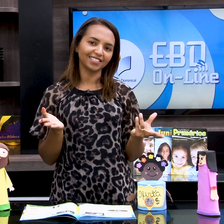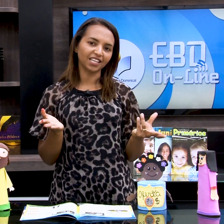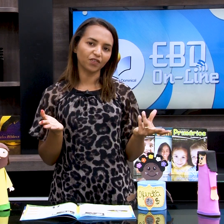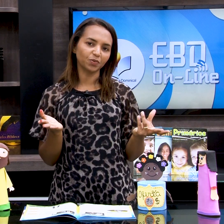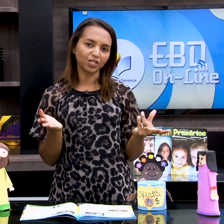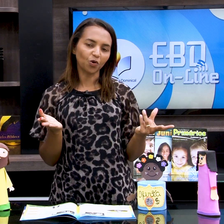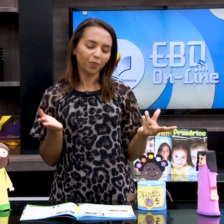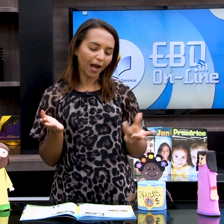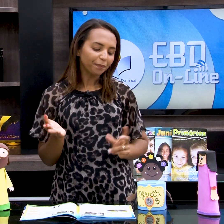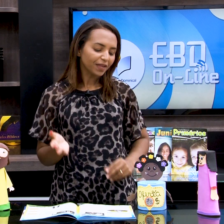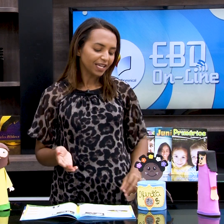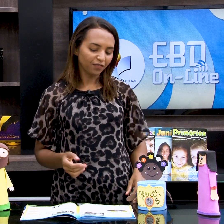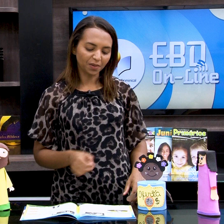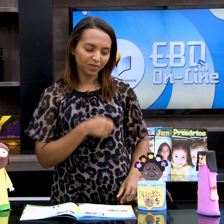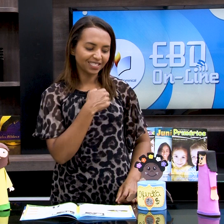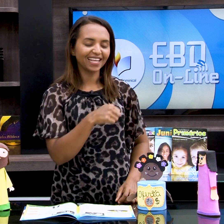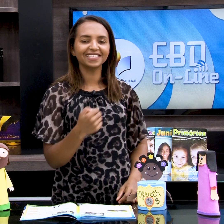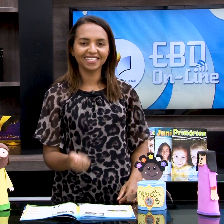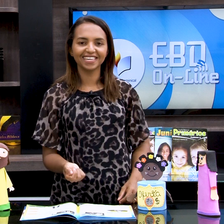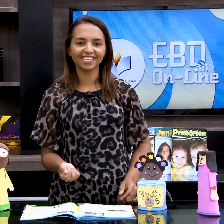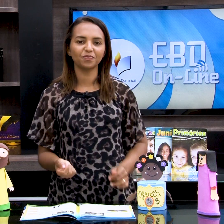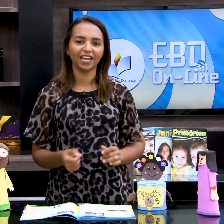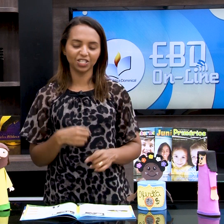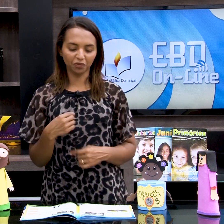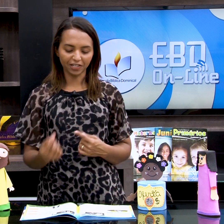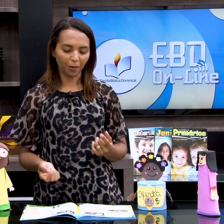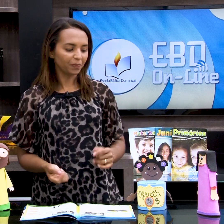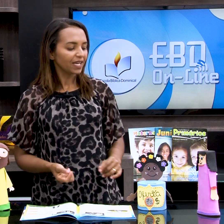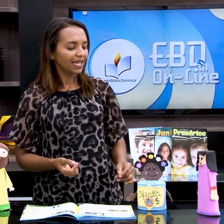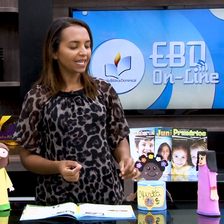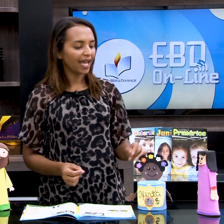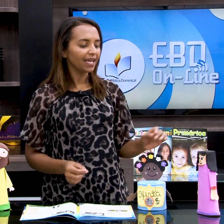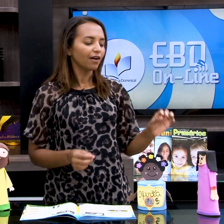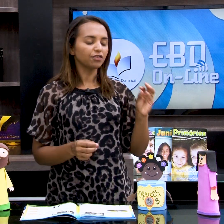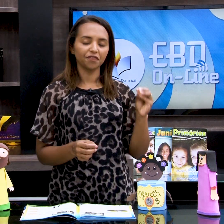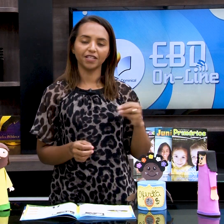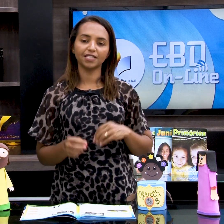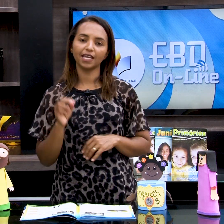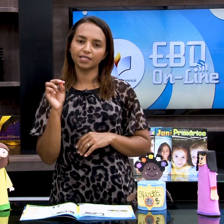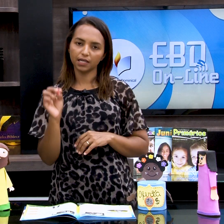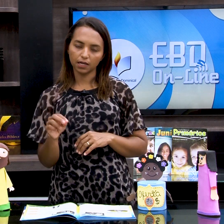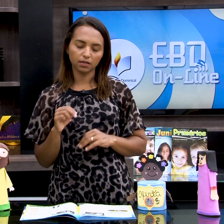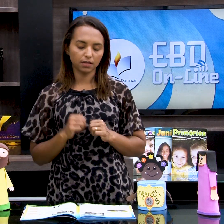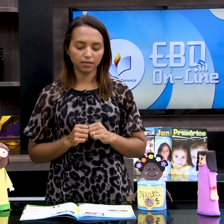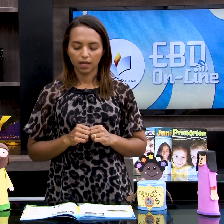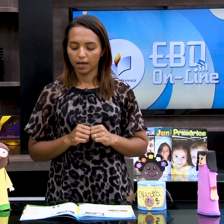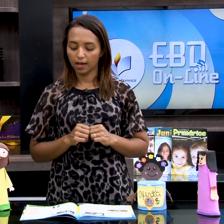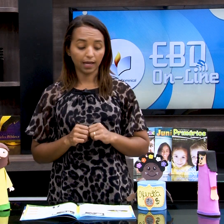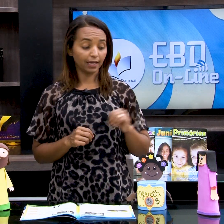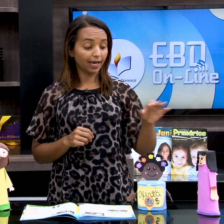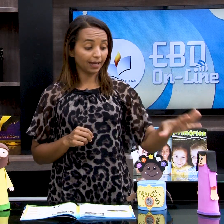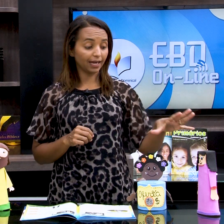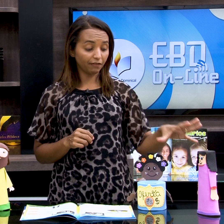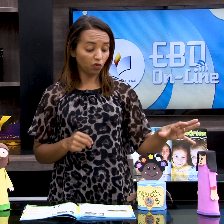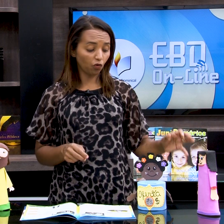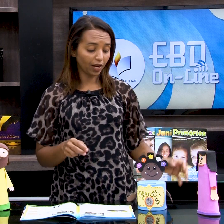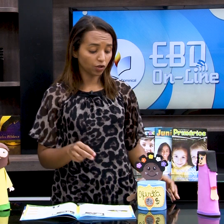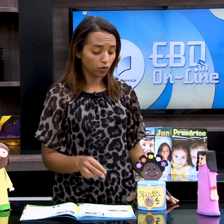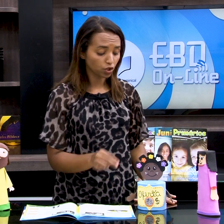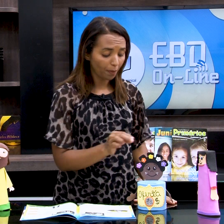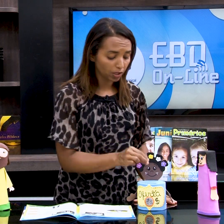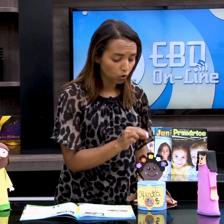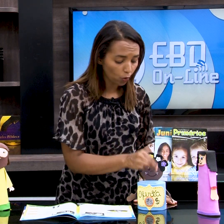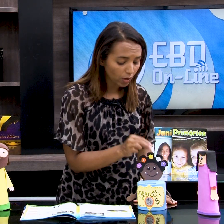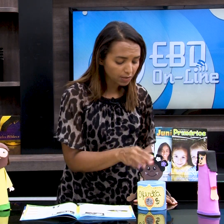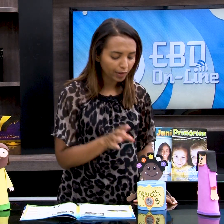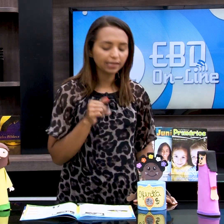seria interessante que você pudesse comprar e você pudesse dar as crianças para elas no final e aí você vai dizer que as crianças é que aqui aquela viúva ela